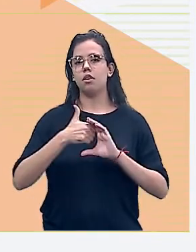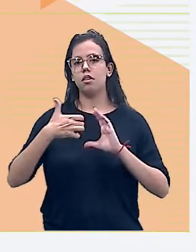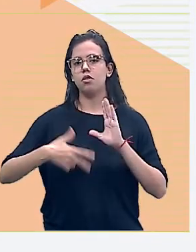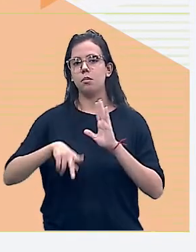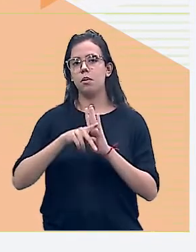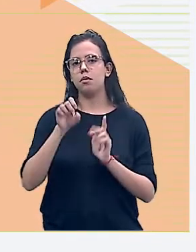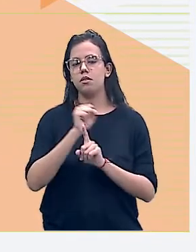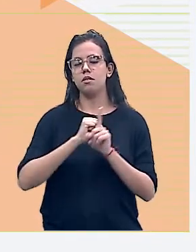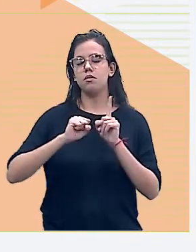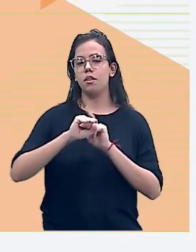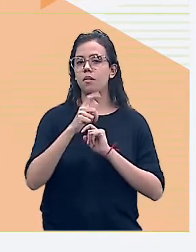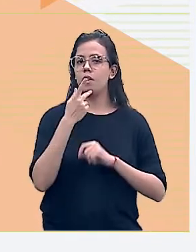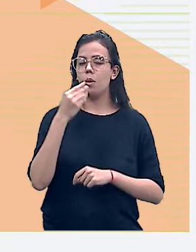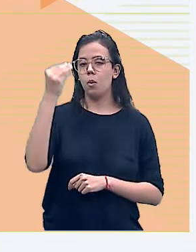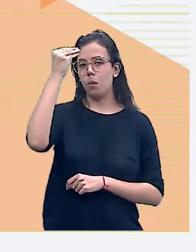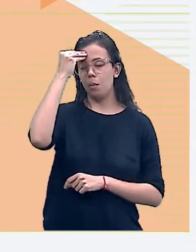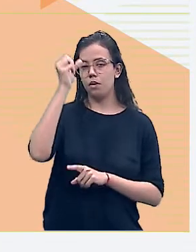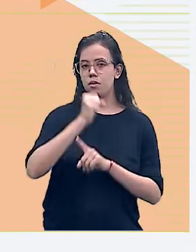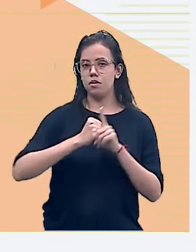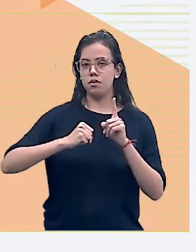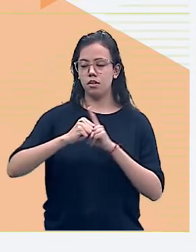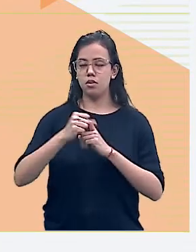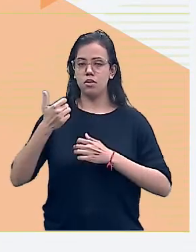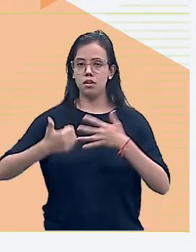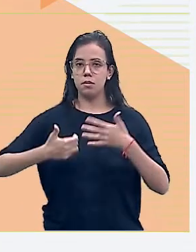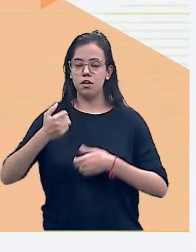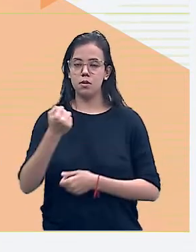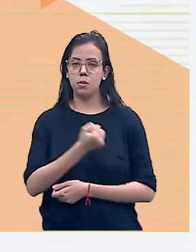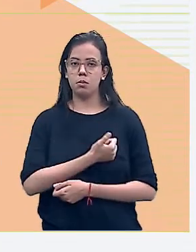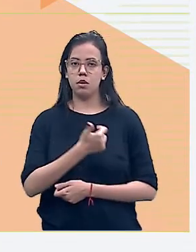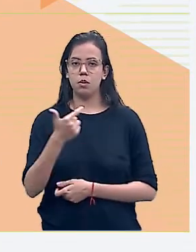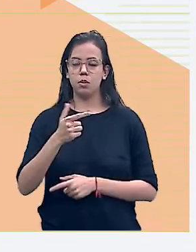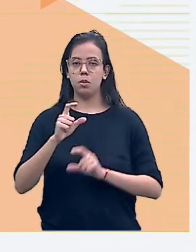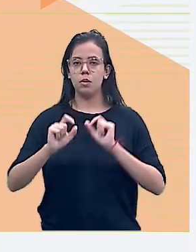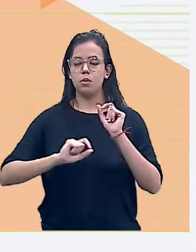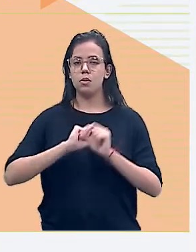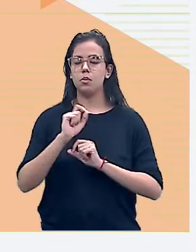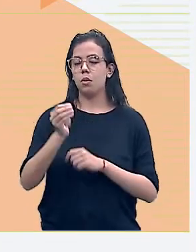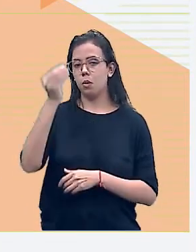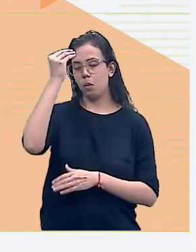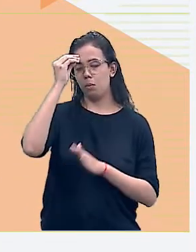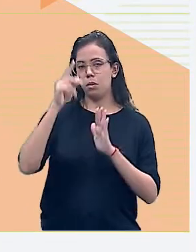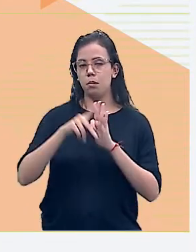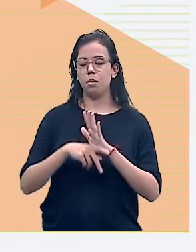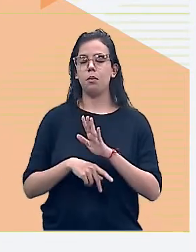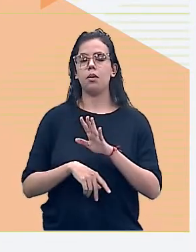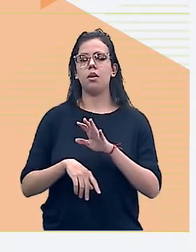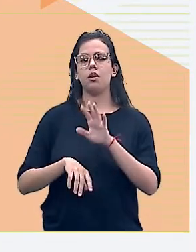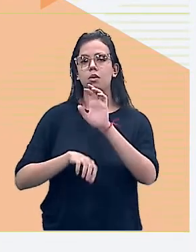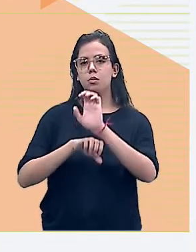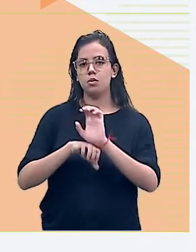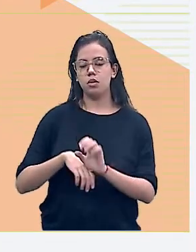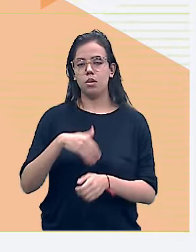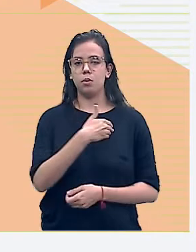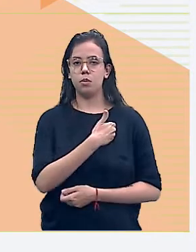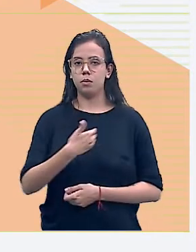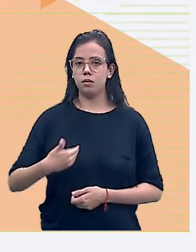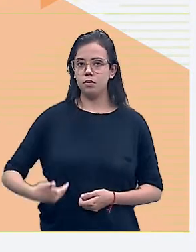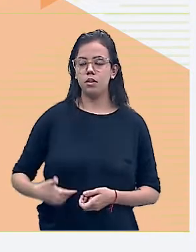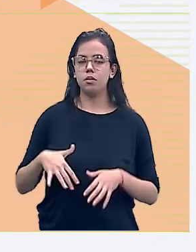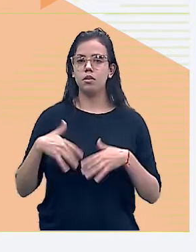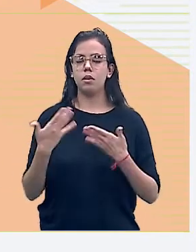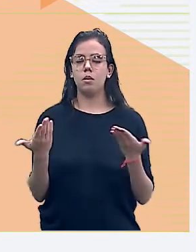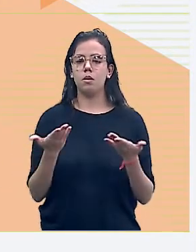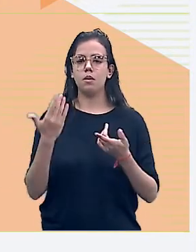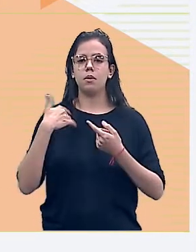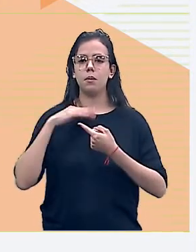você contabiliza a sociedade e no desenvolvimento dois você culpabilizam o estado certo então eu trouxe para vocês